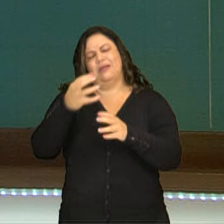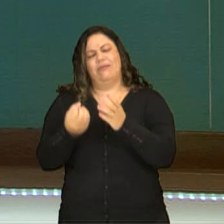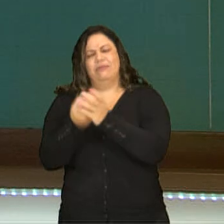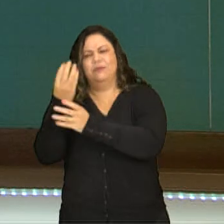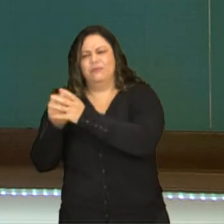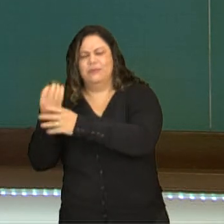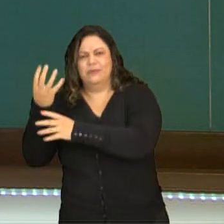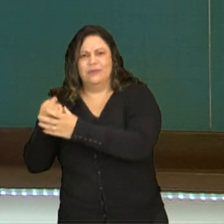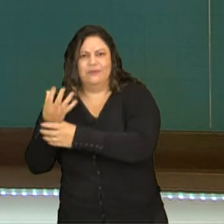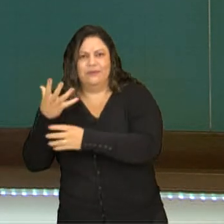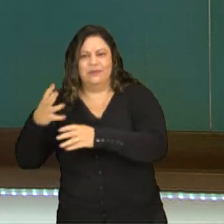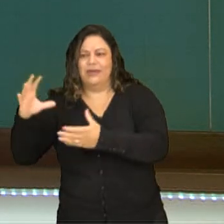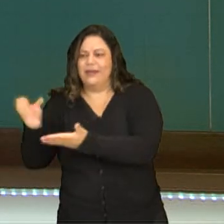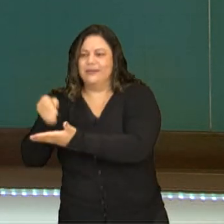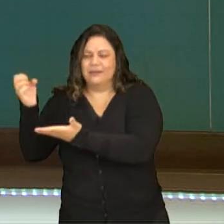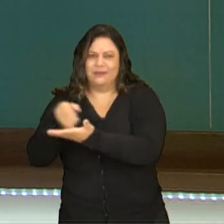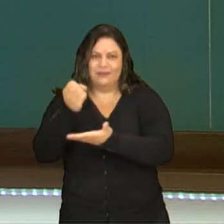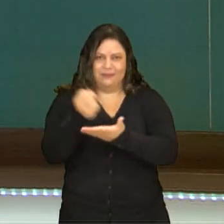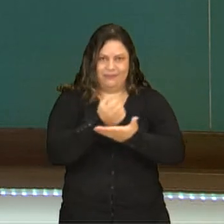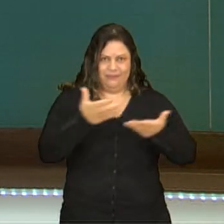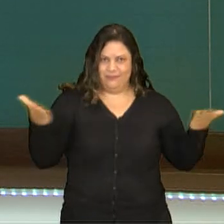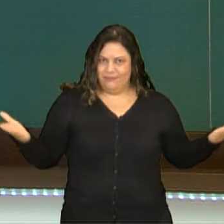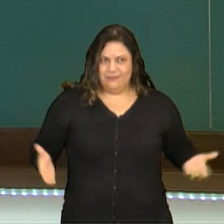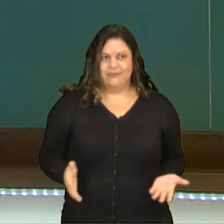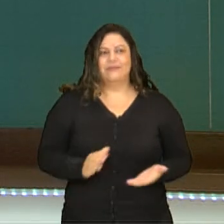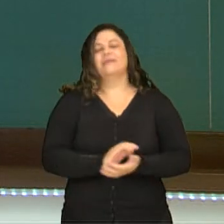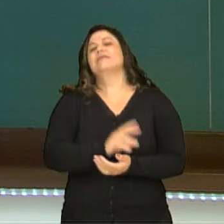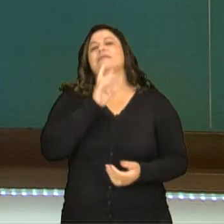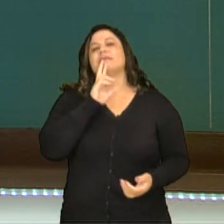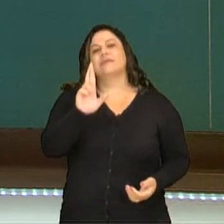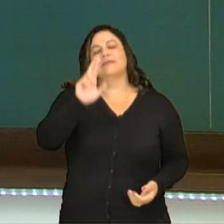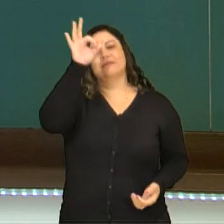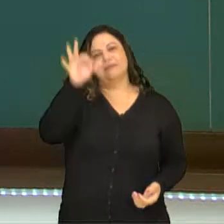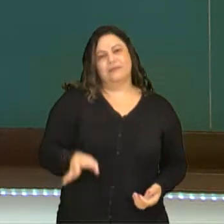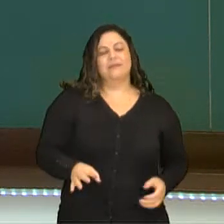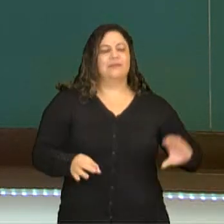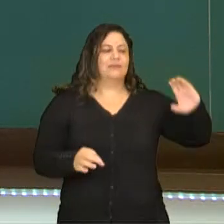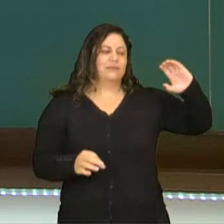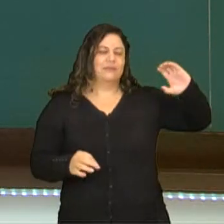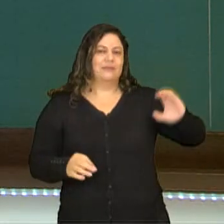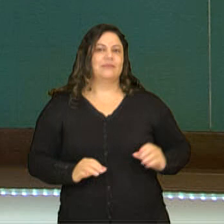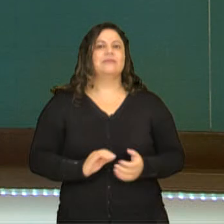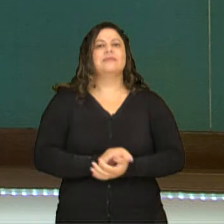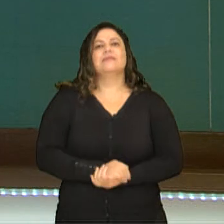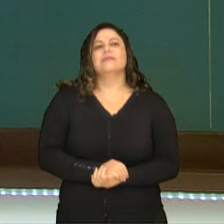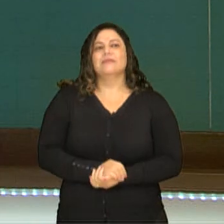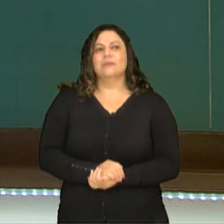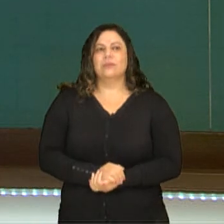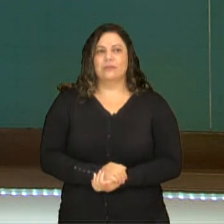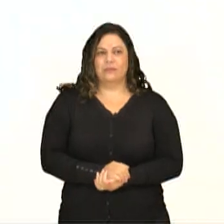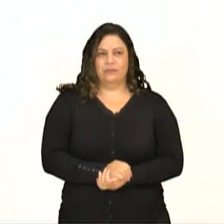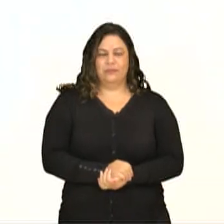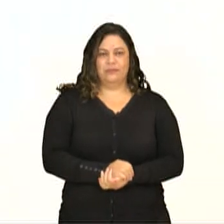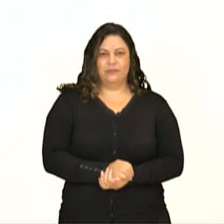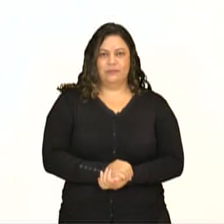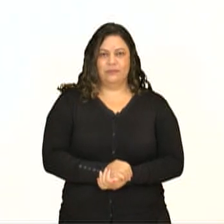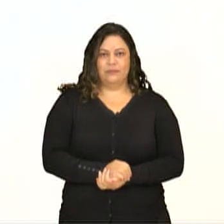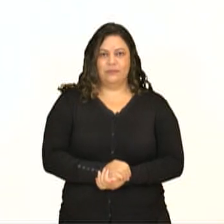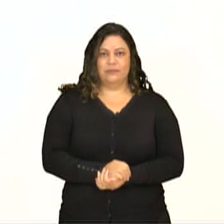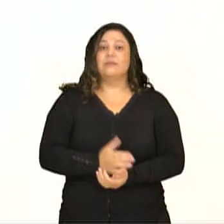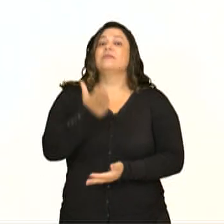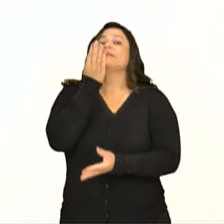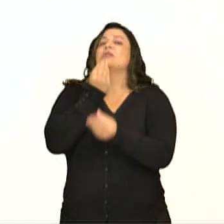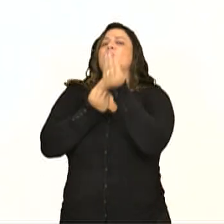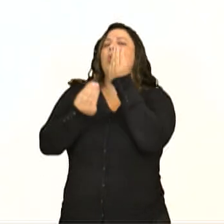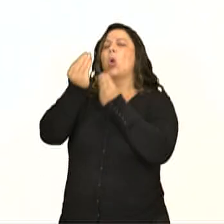e pronto. Não tem grandes processos. Então, a resposta certa é letra C, ok? Comidas que